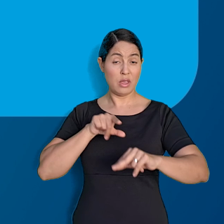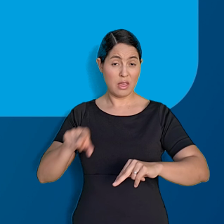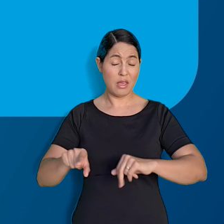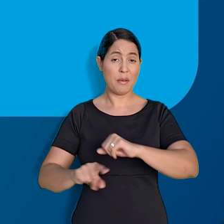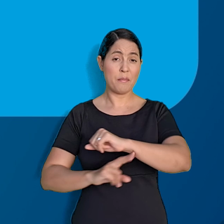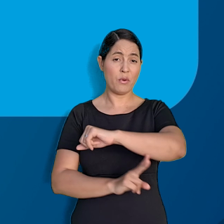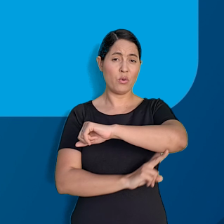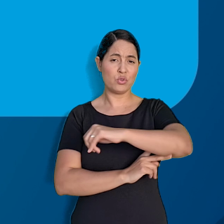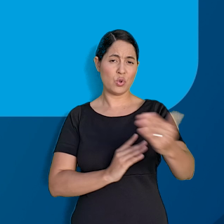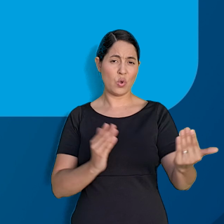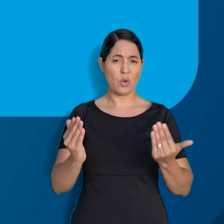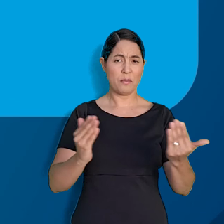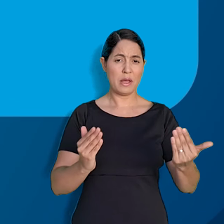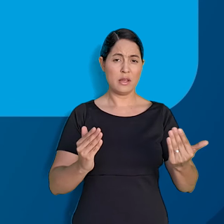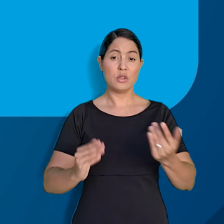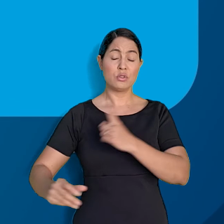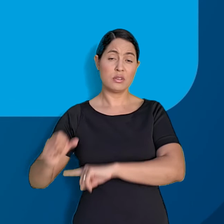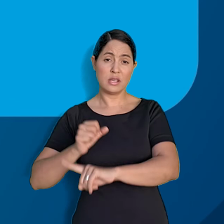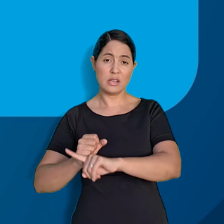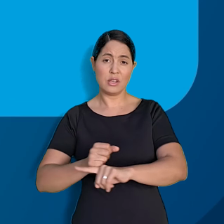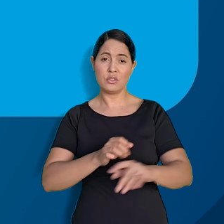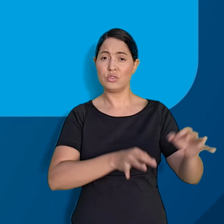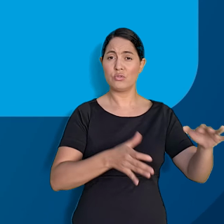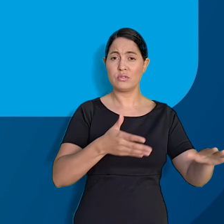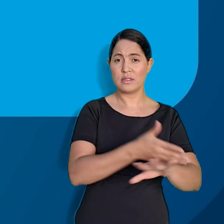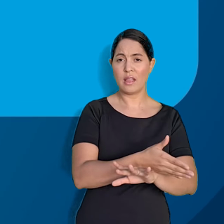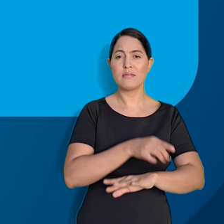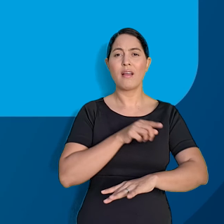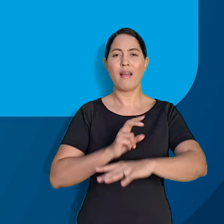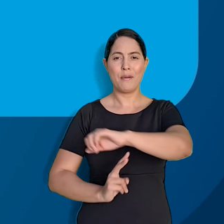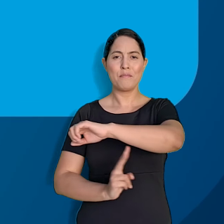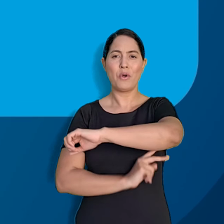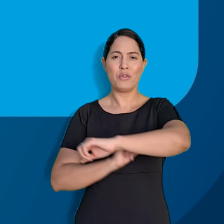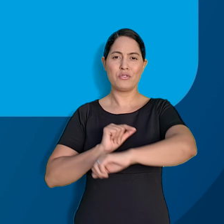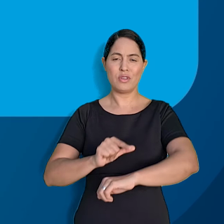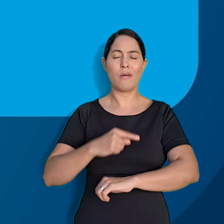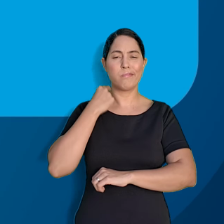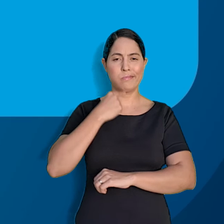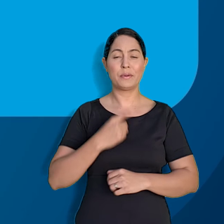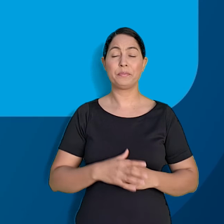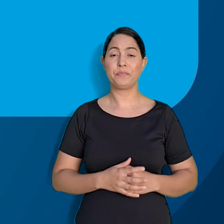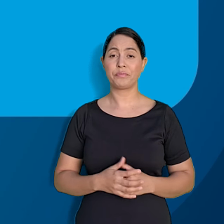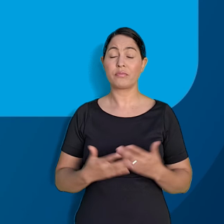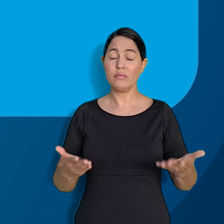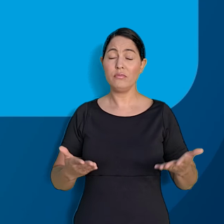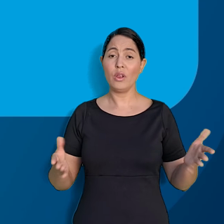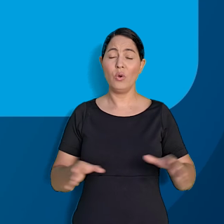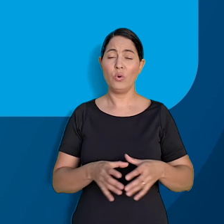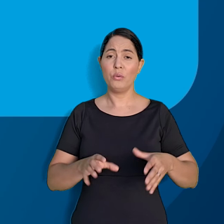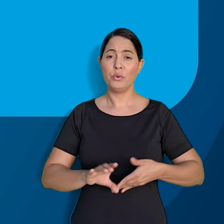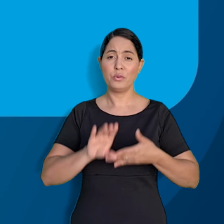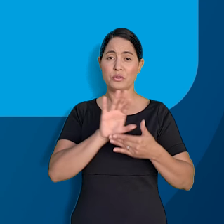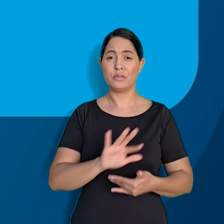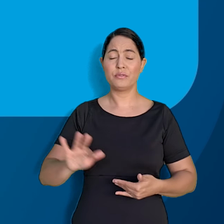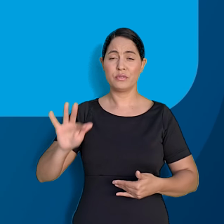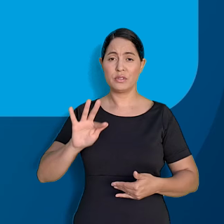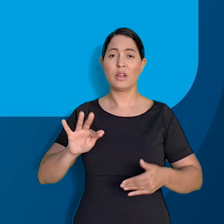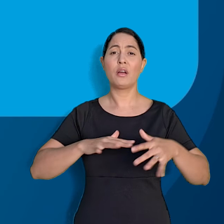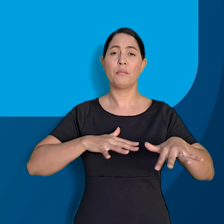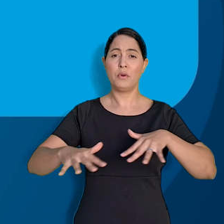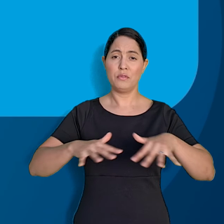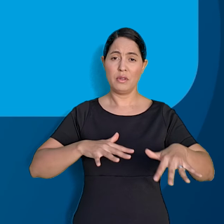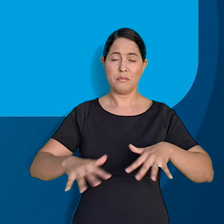ponte entre a sociedade e o acesso à justiça. Instituída recentemente pelo Conselho Federal, a Comissão de Mobilização